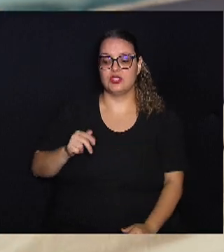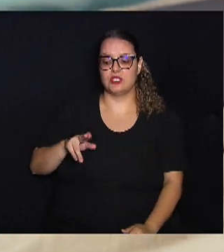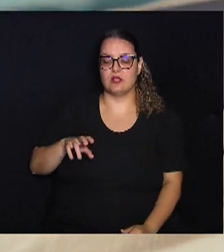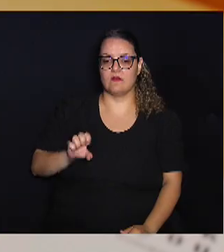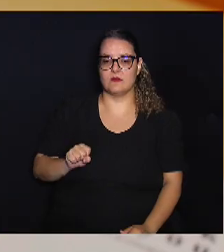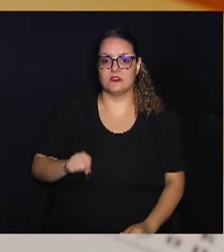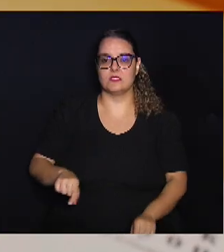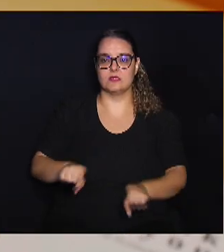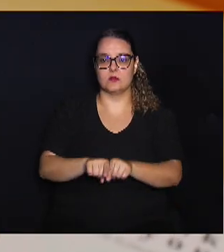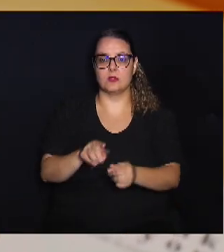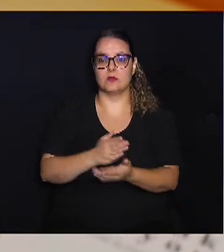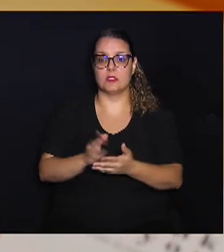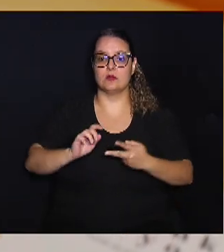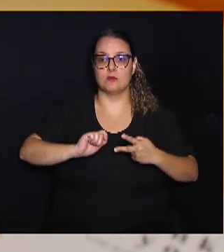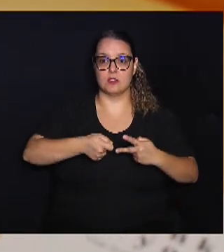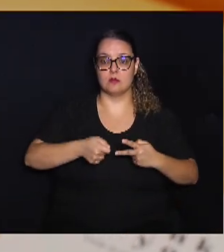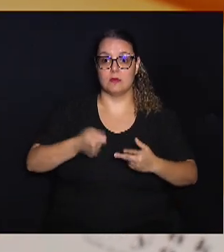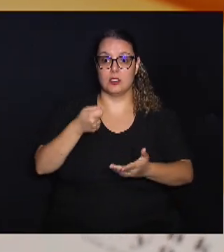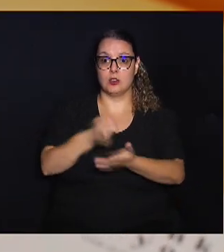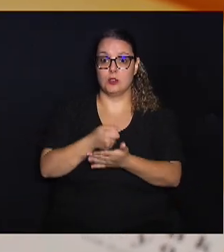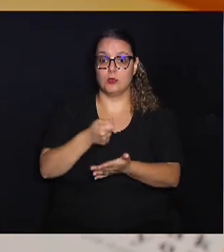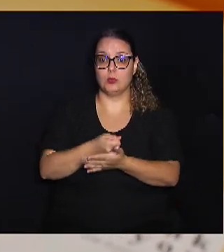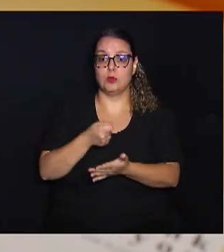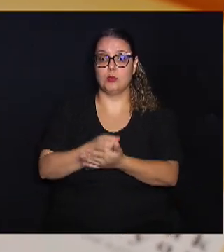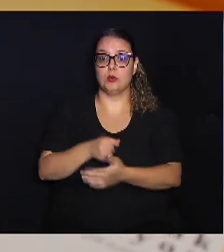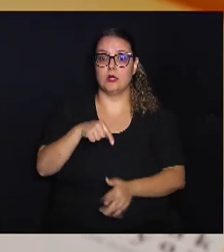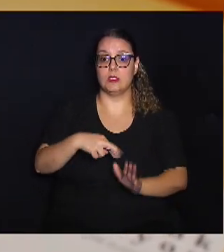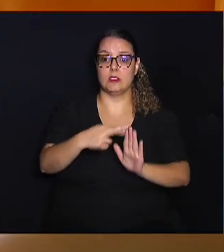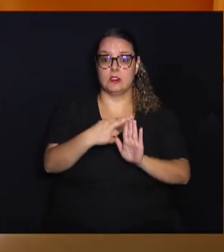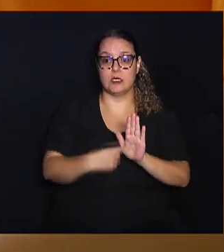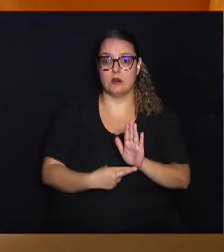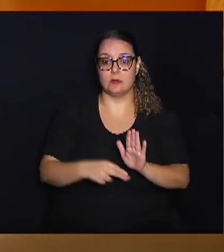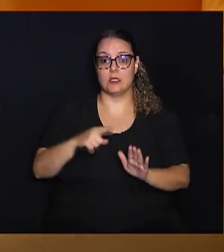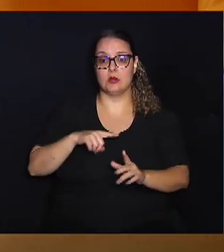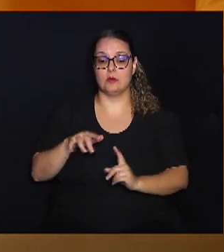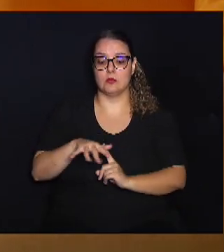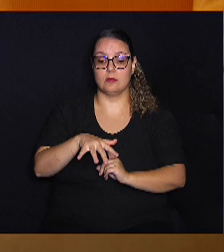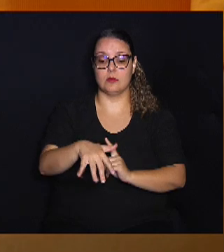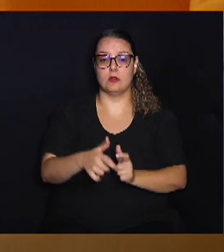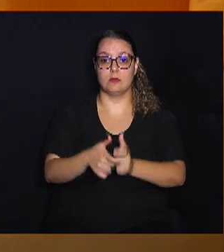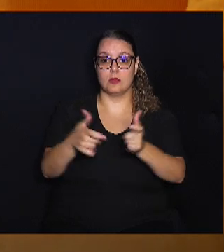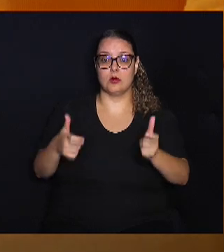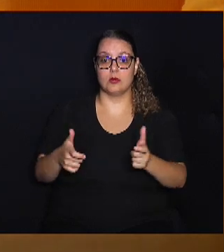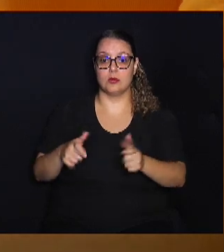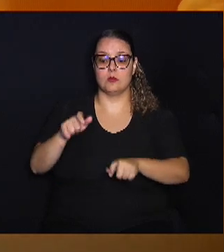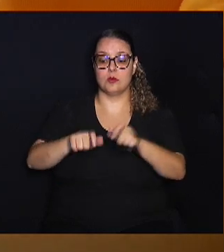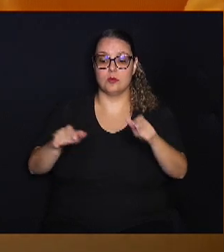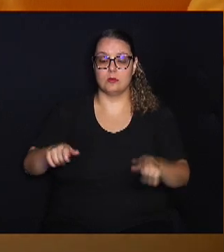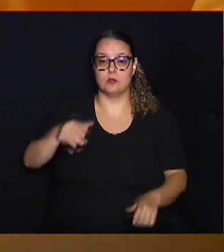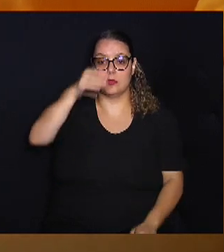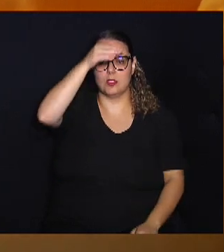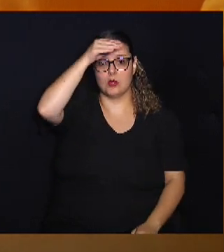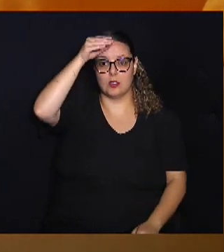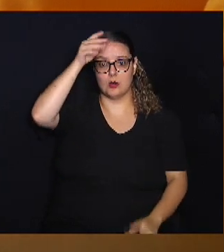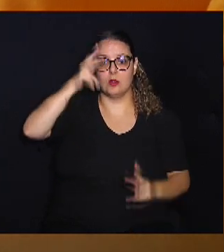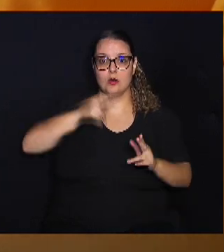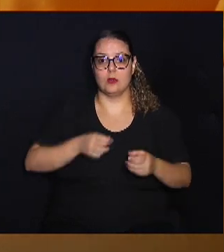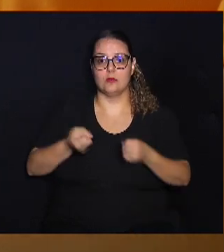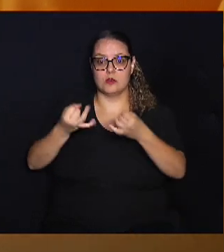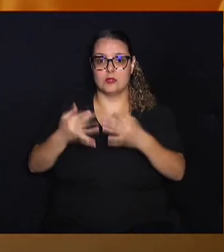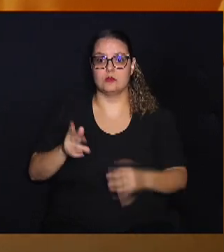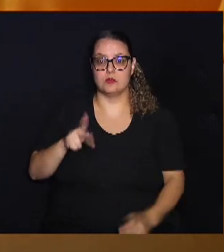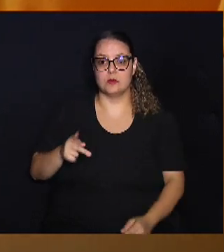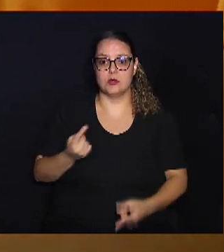transações Pix. Mais rígida, essa regra deverá ter um impacto maior sobre os usuários, como explica esse professor de